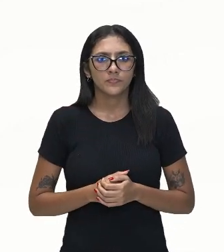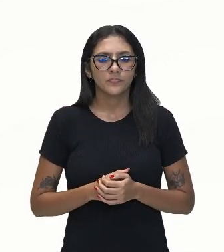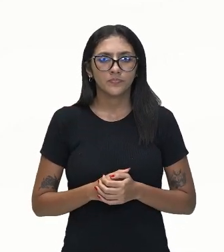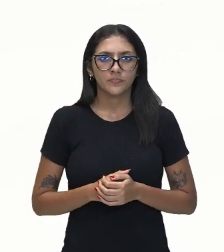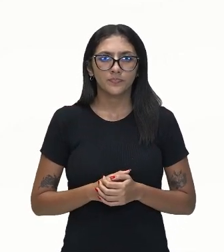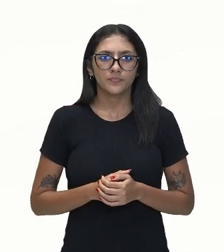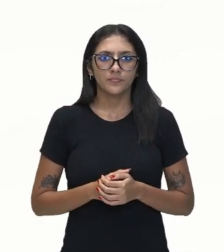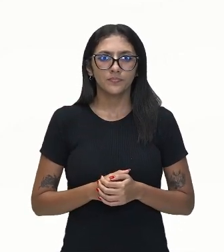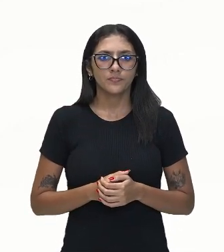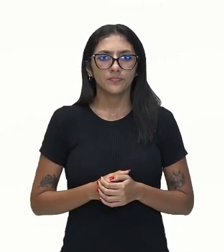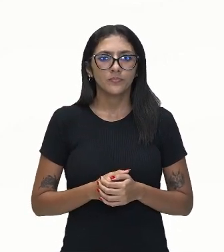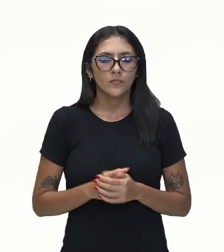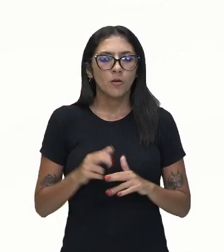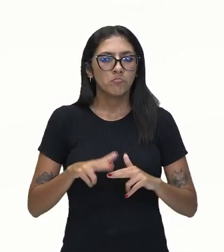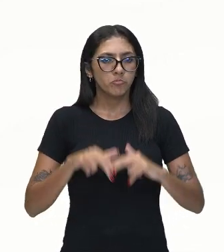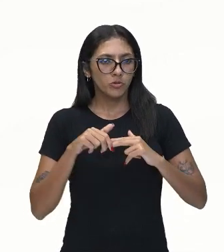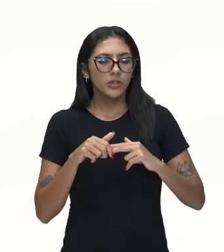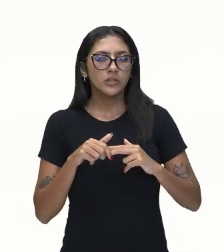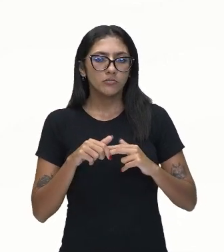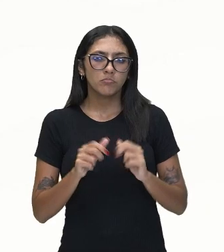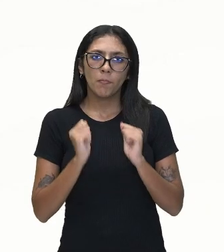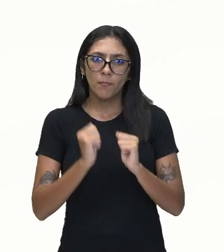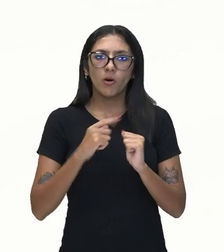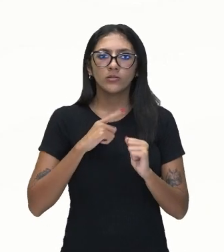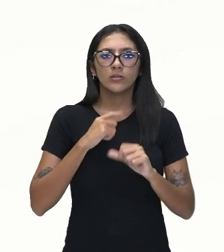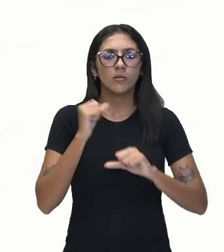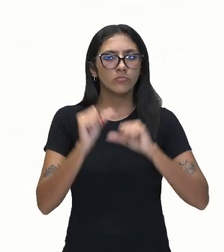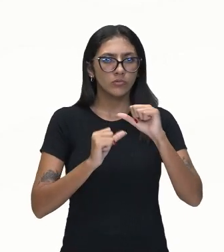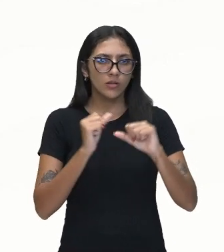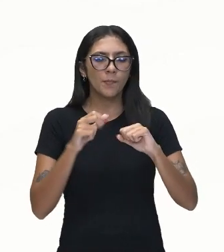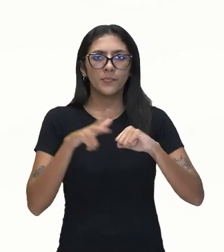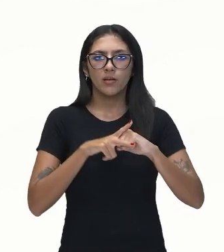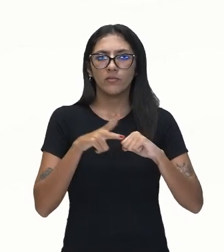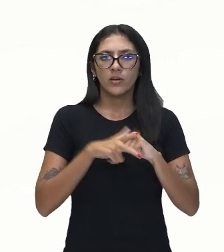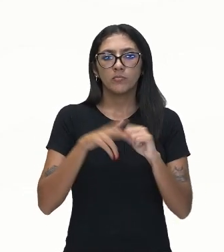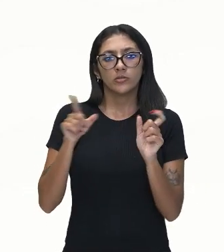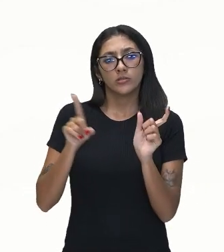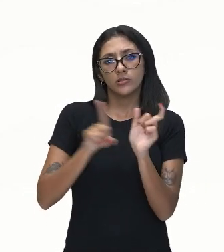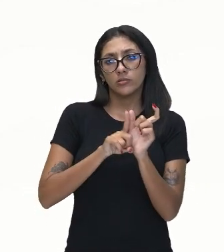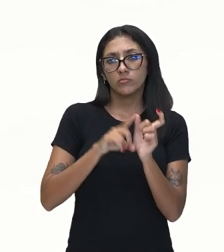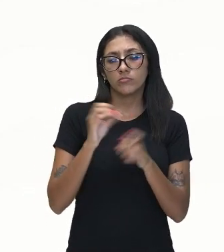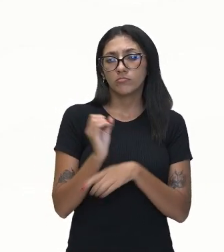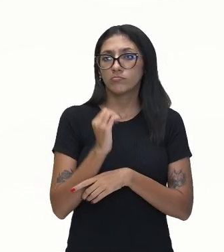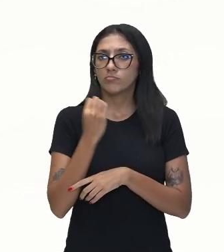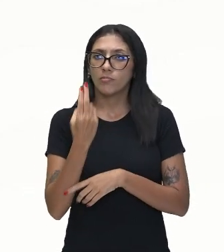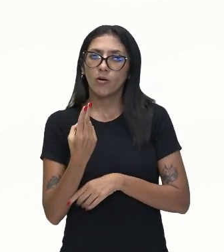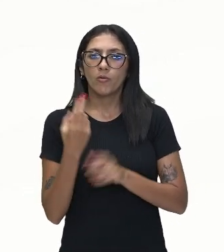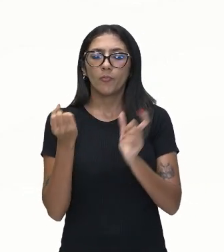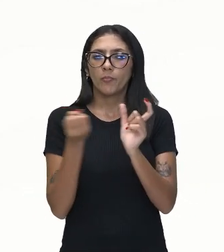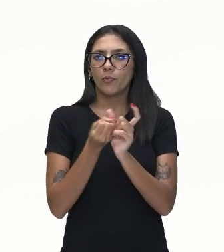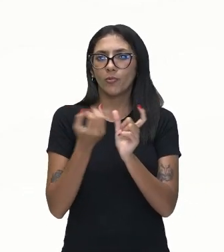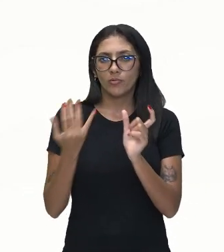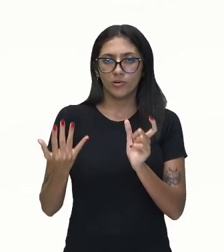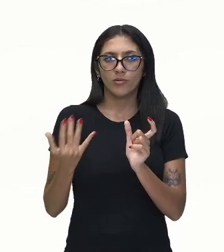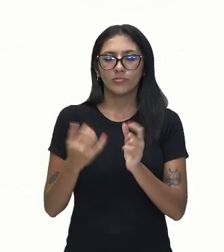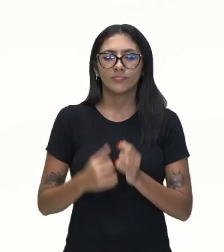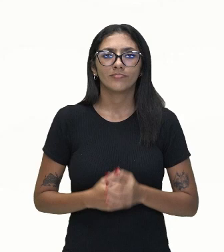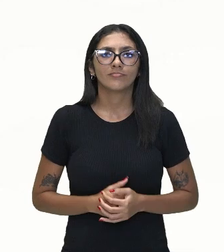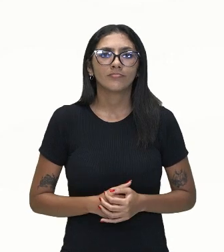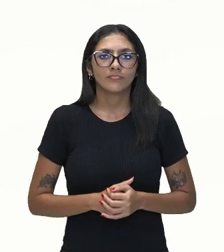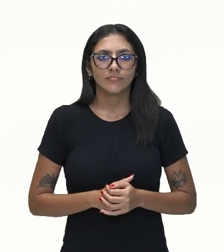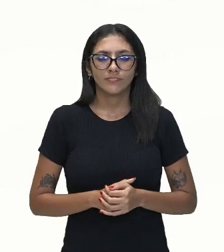necessariamente colocar o verbo tanto no singular quanto no plural, certo? Muito